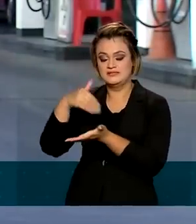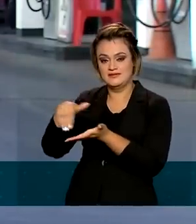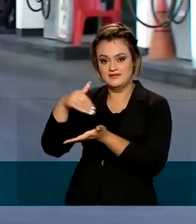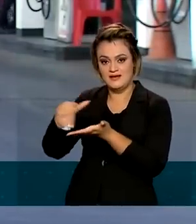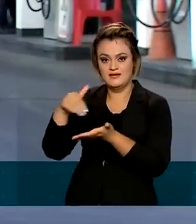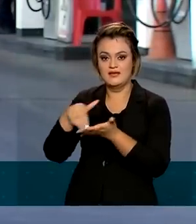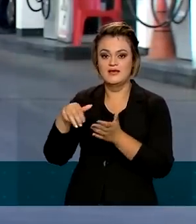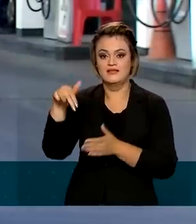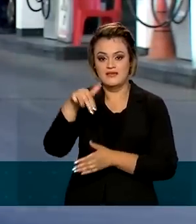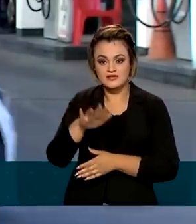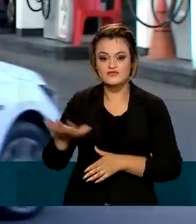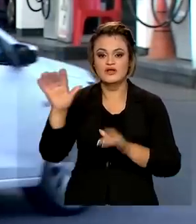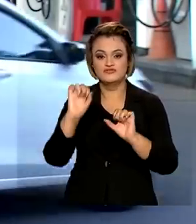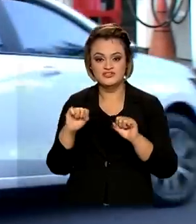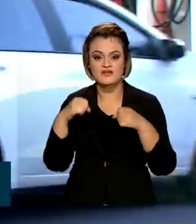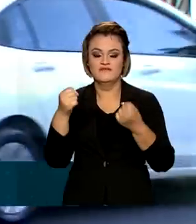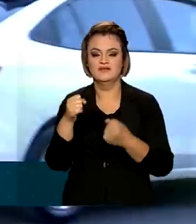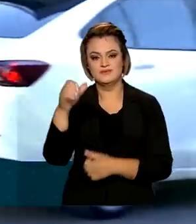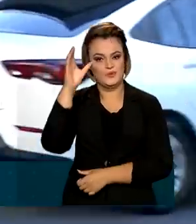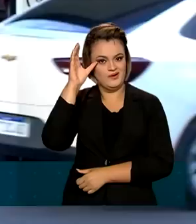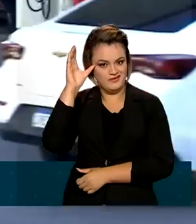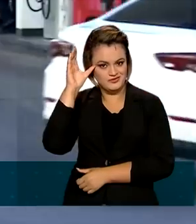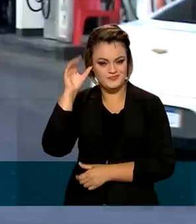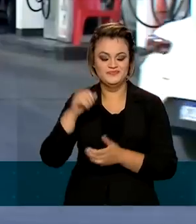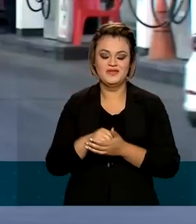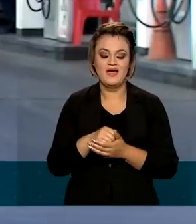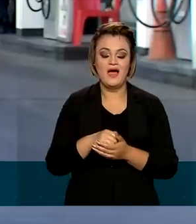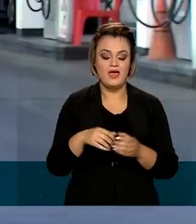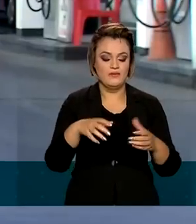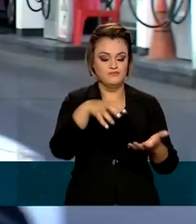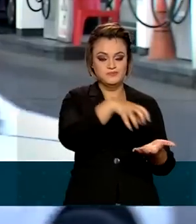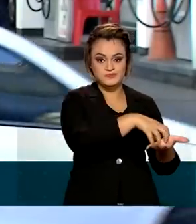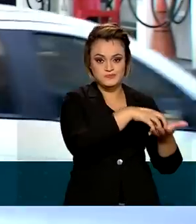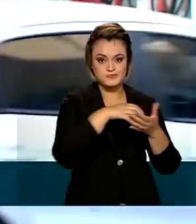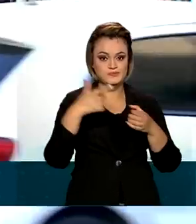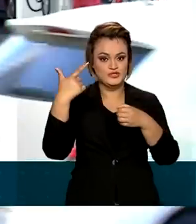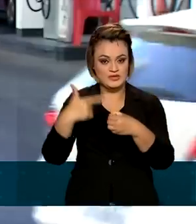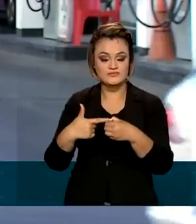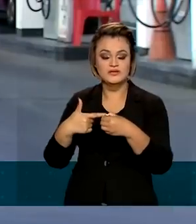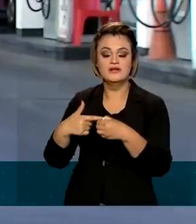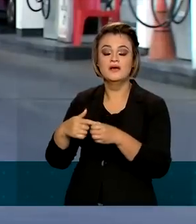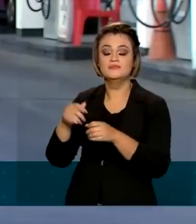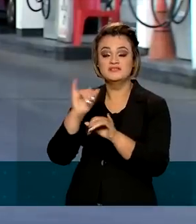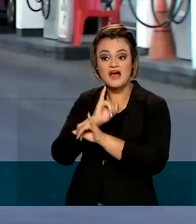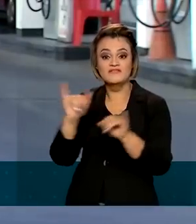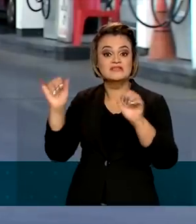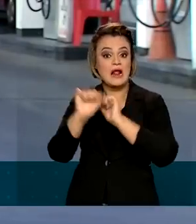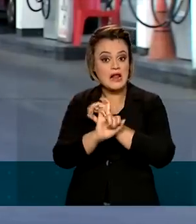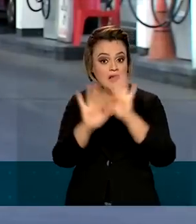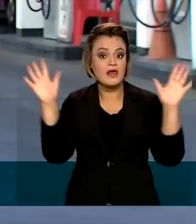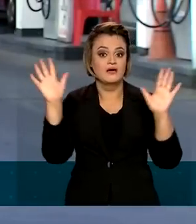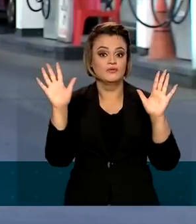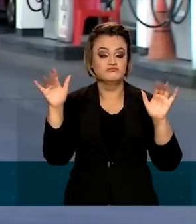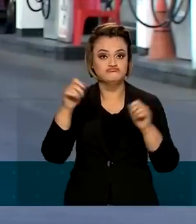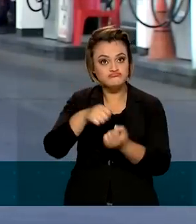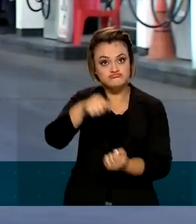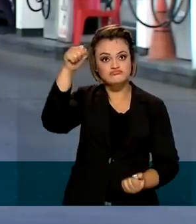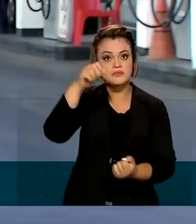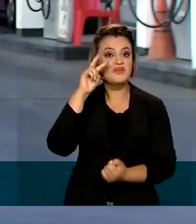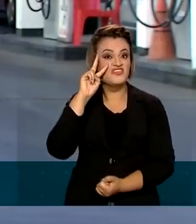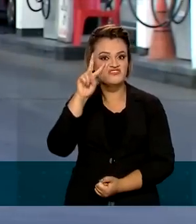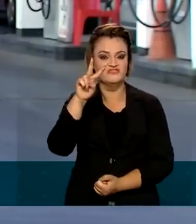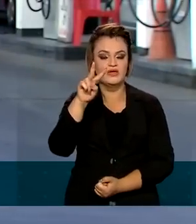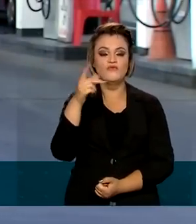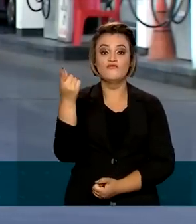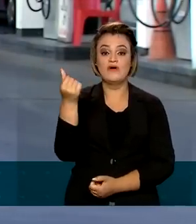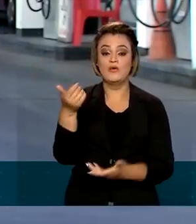Secretaria Nacional de Defesa do Consumidor, né? E os postos de combustíveis devem informar de forma clara, visível aos consumidores,